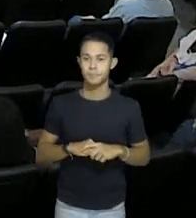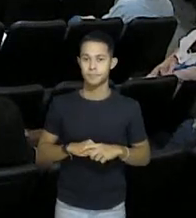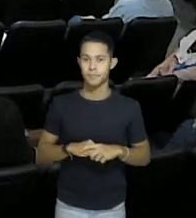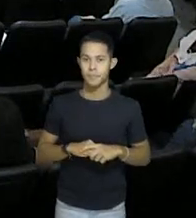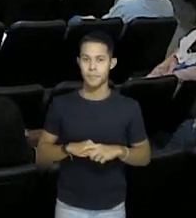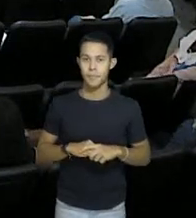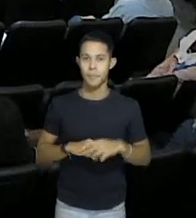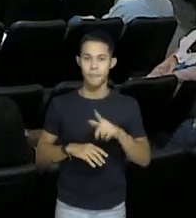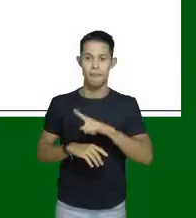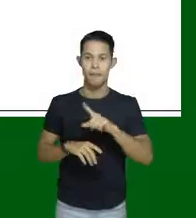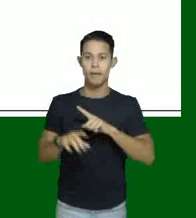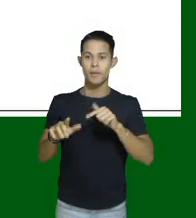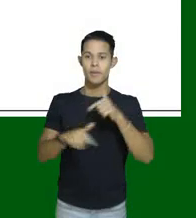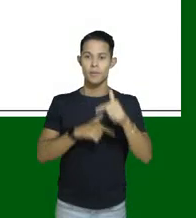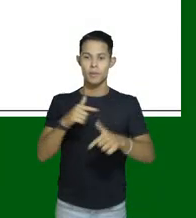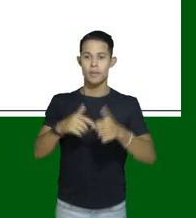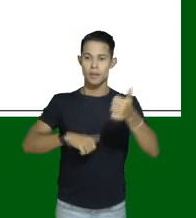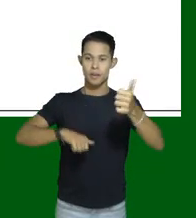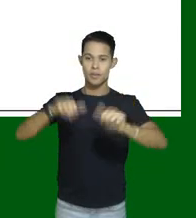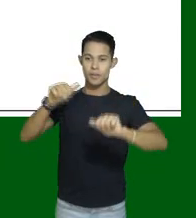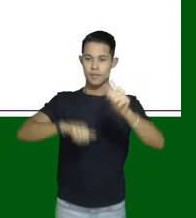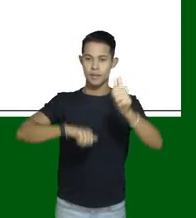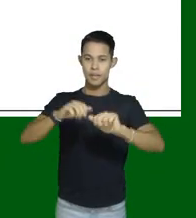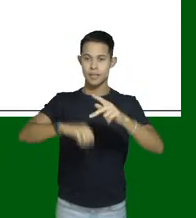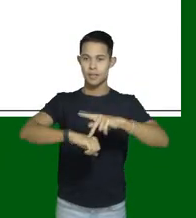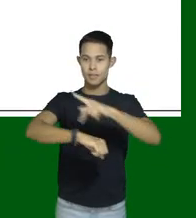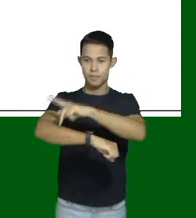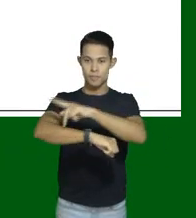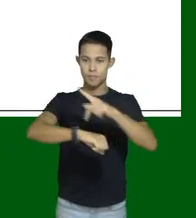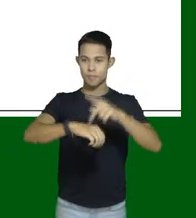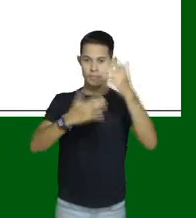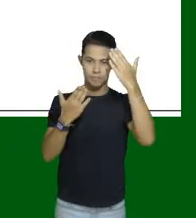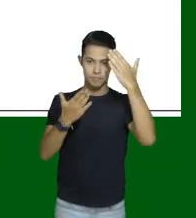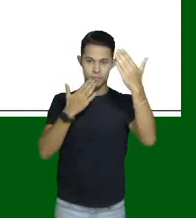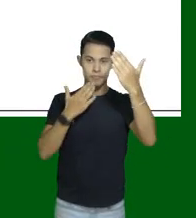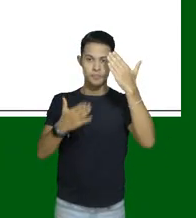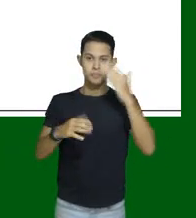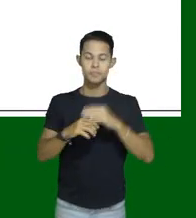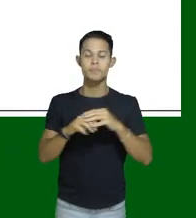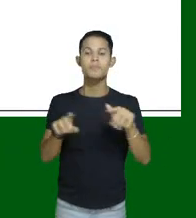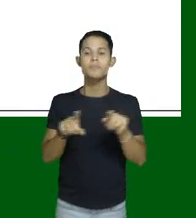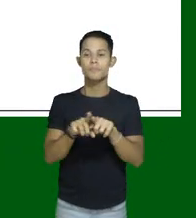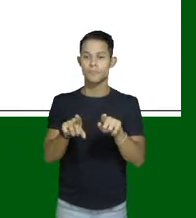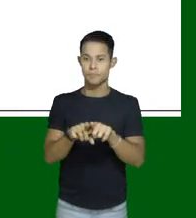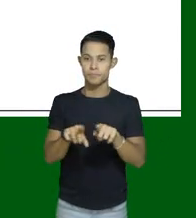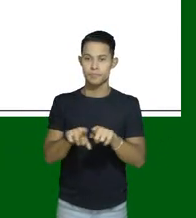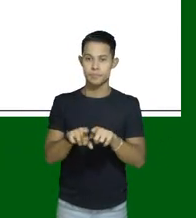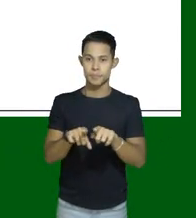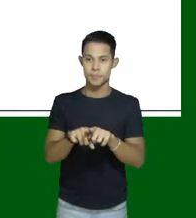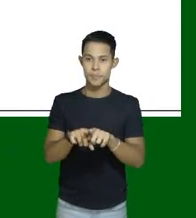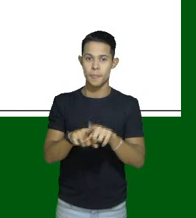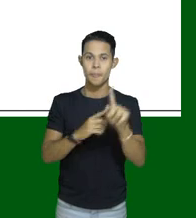Temos um serviço de avaliação de psicopedagógico, né, e daí também a nossa